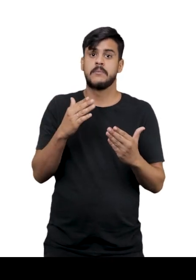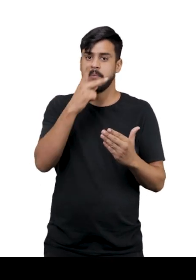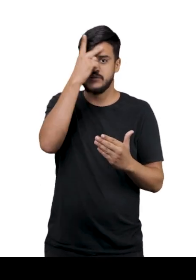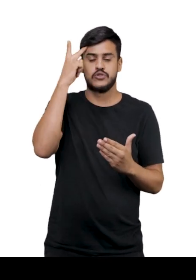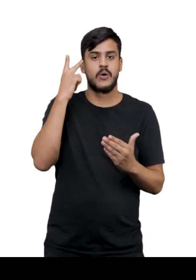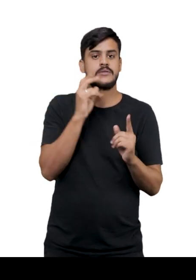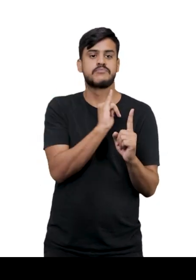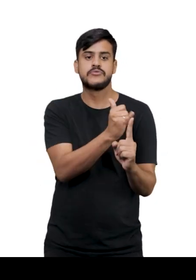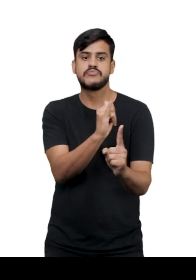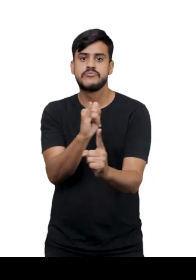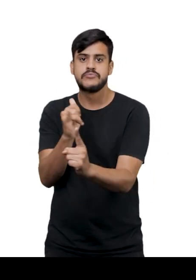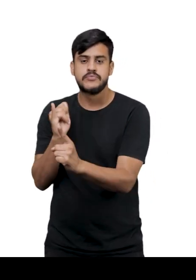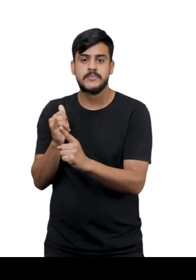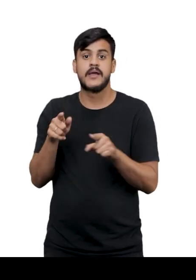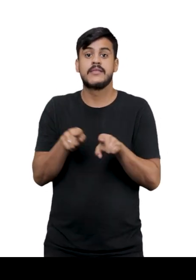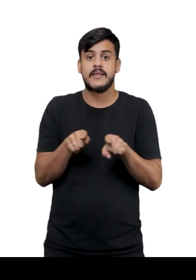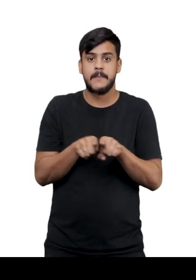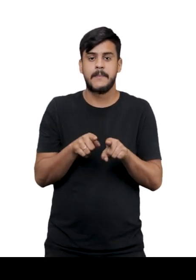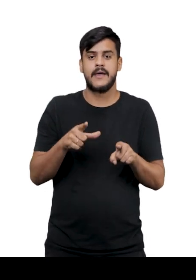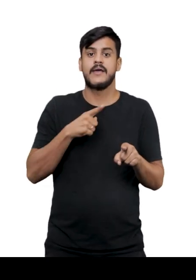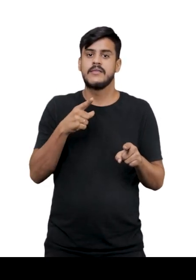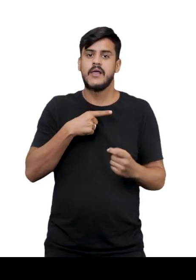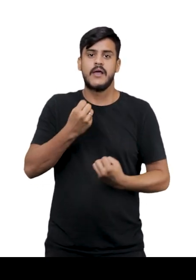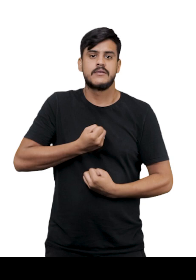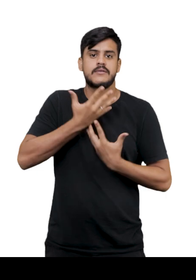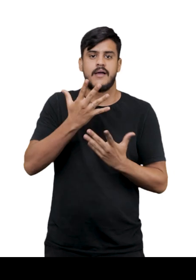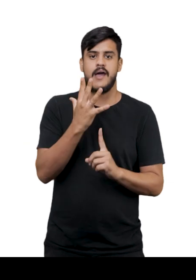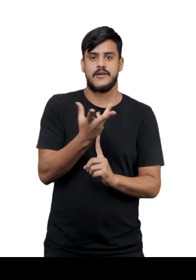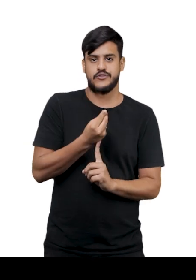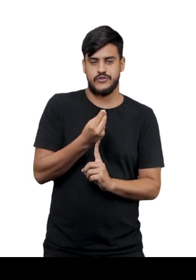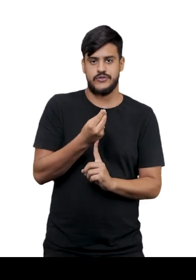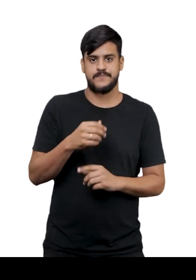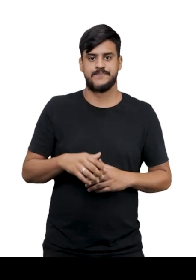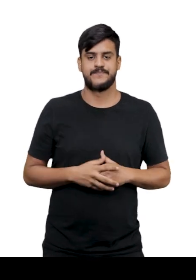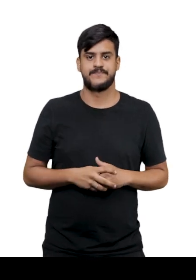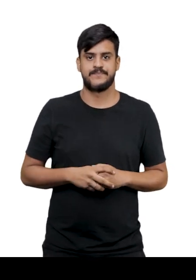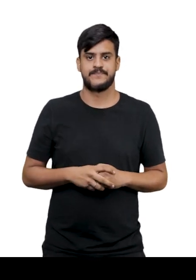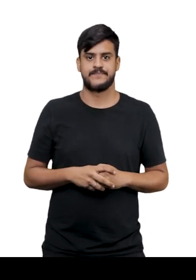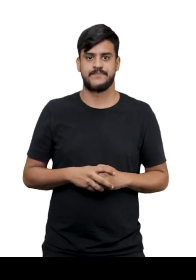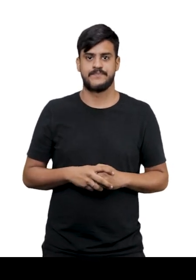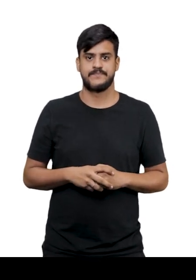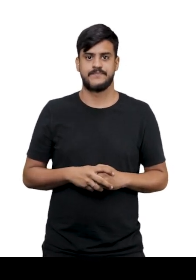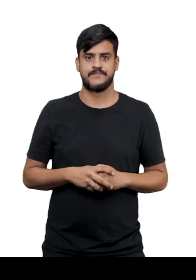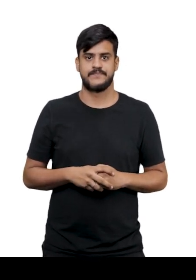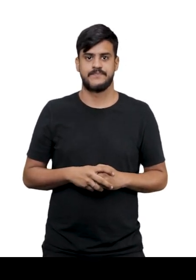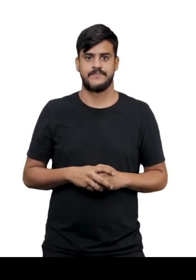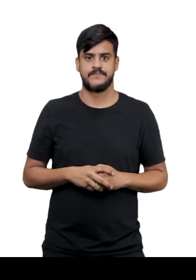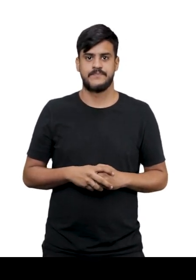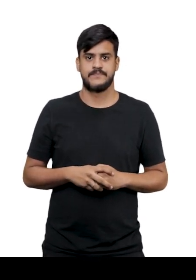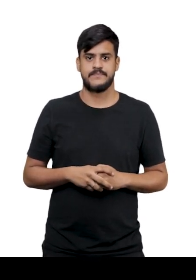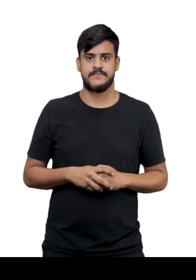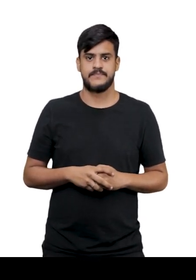contos populares, ditados, provérbios e também por meio de suas expressões artísticas.